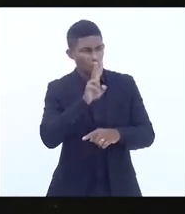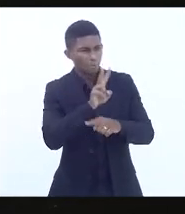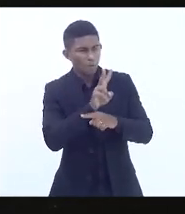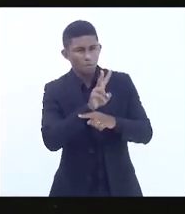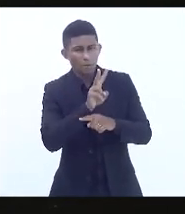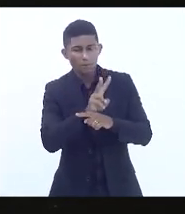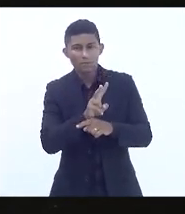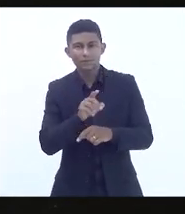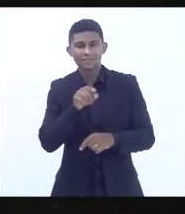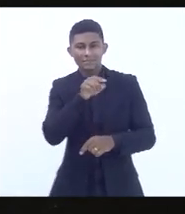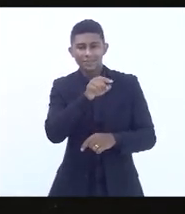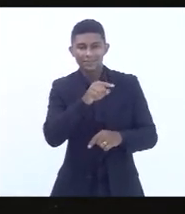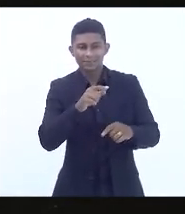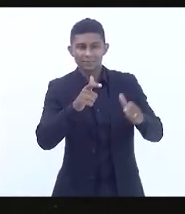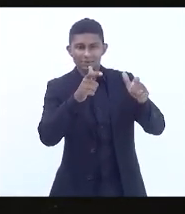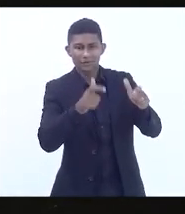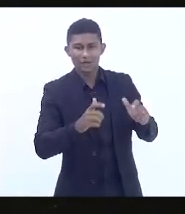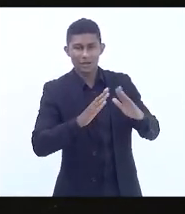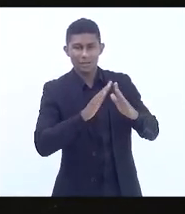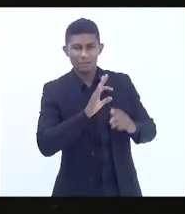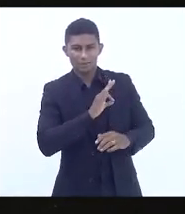31º Batalhão na Barra da Tijuca,